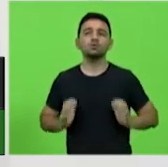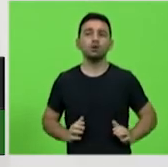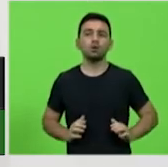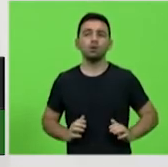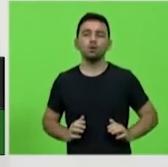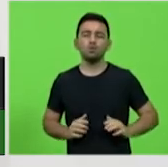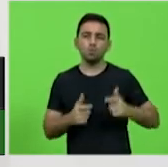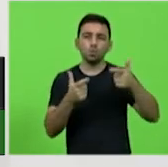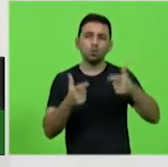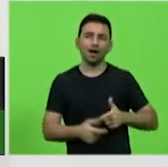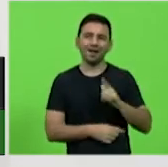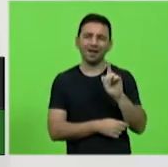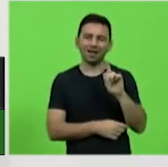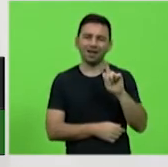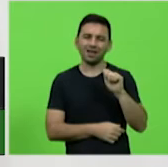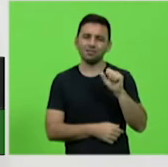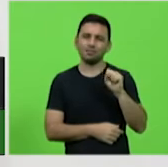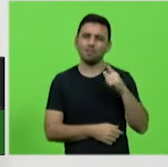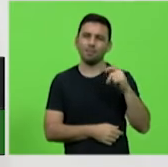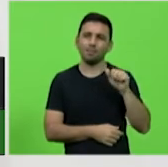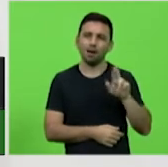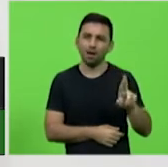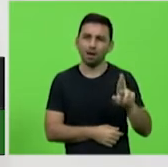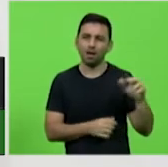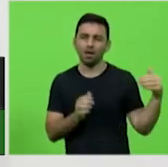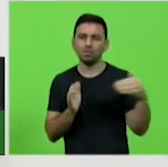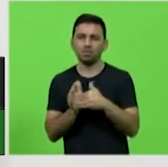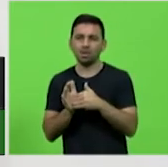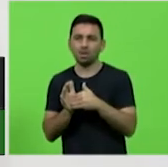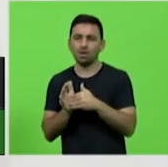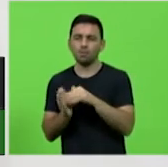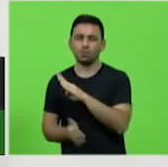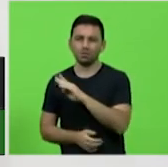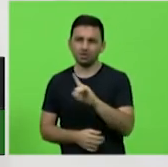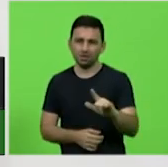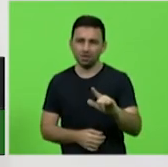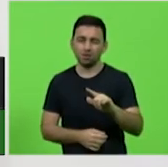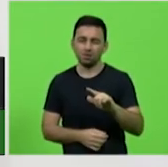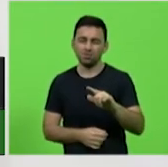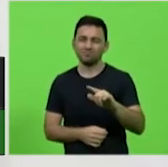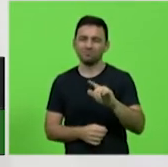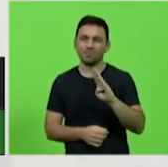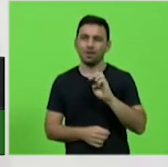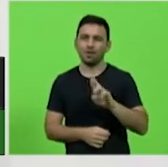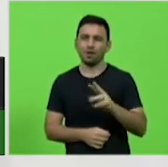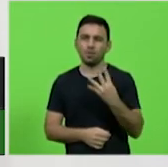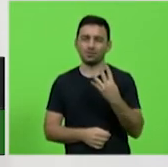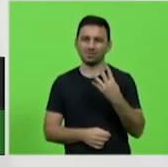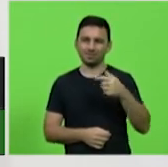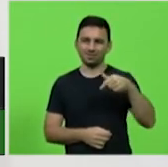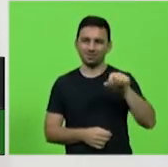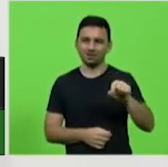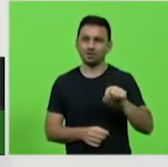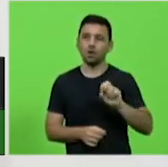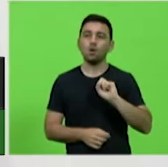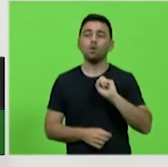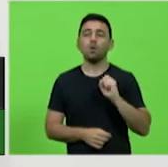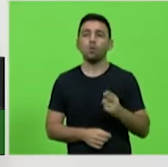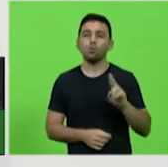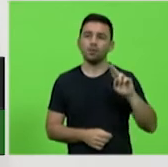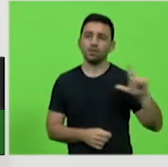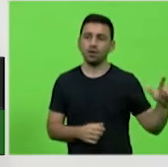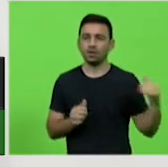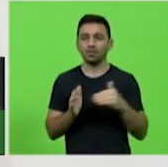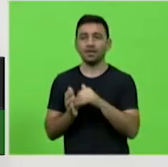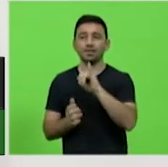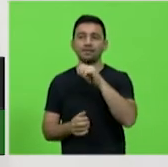sai de Gaspar e vai para Blumenau, pela 470. Ou que vai de Blumenau a Indaial, também